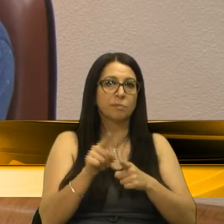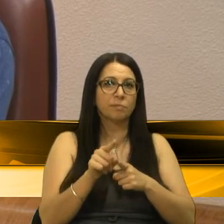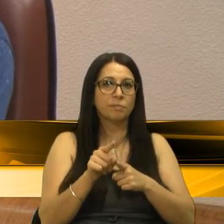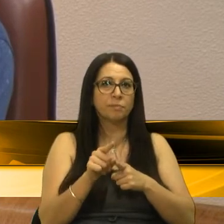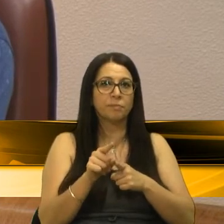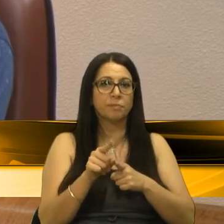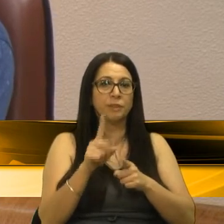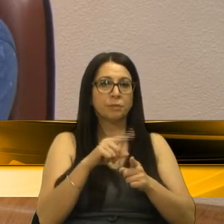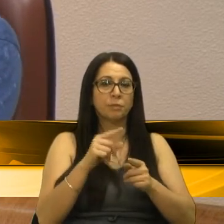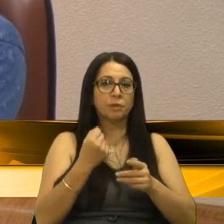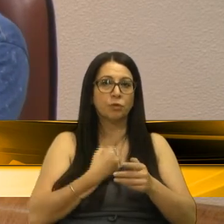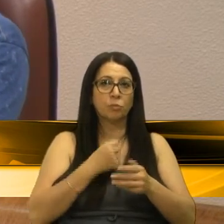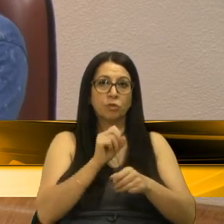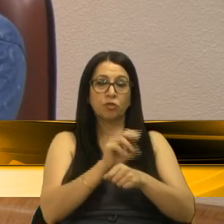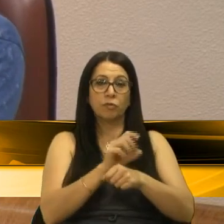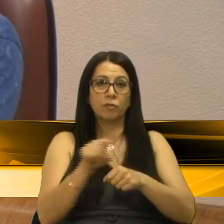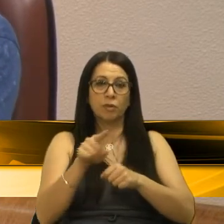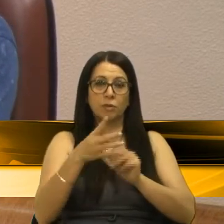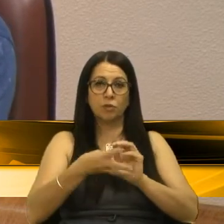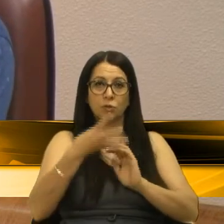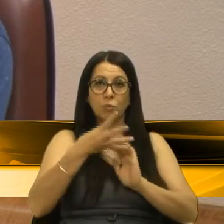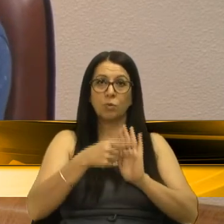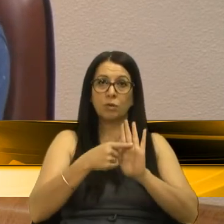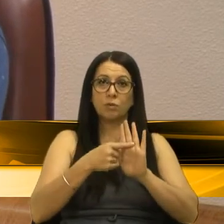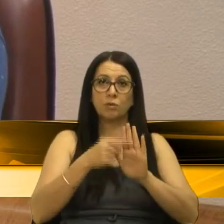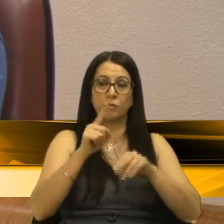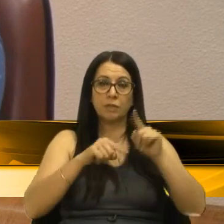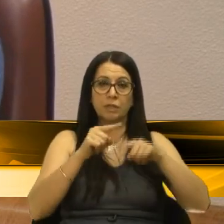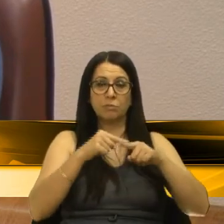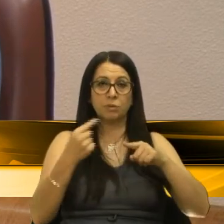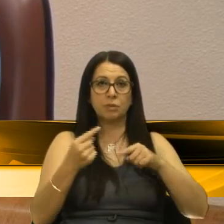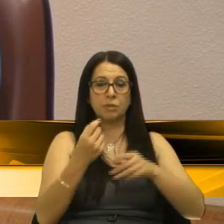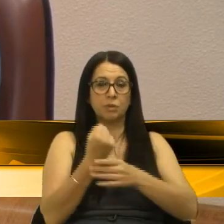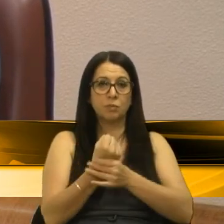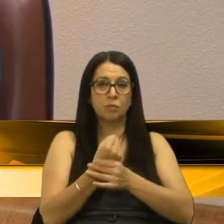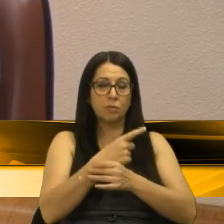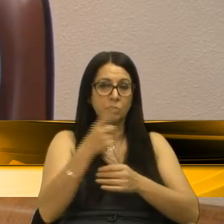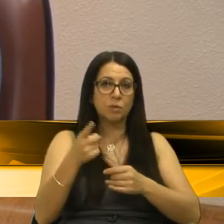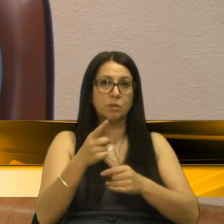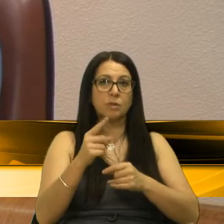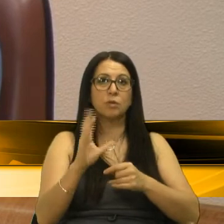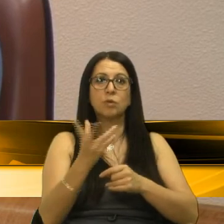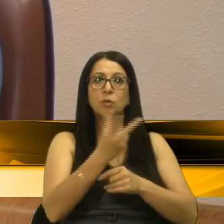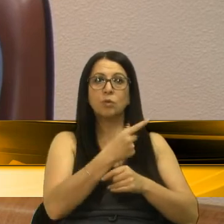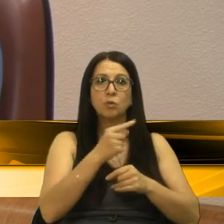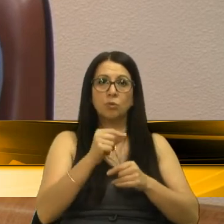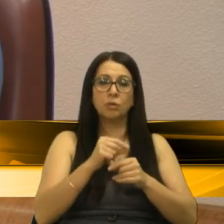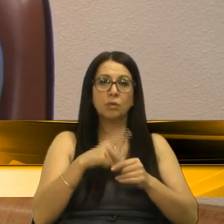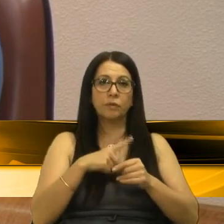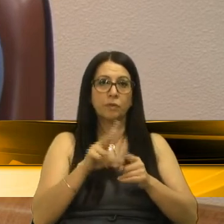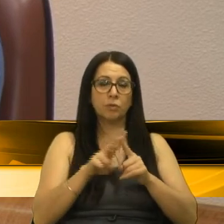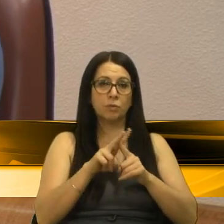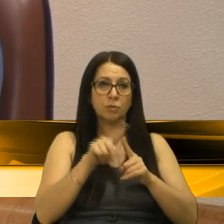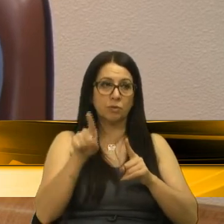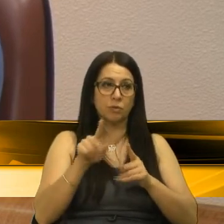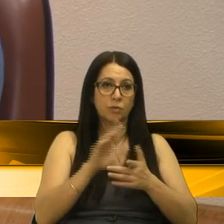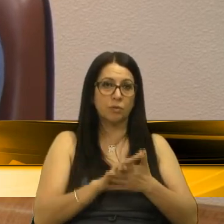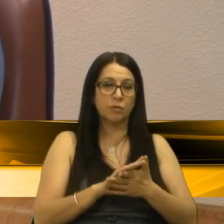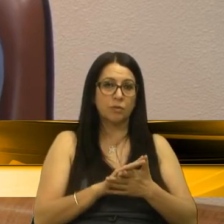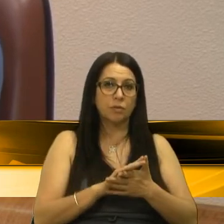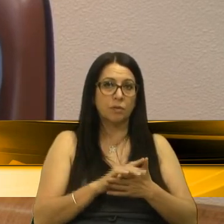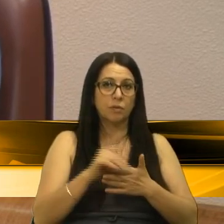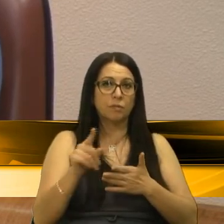de demarcação e numeração de vagas. Quarto, instalação de equipamento de segurança de acordo com as normas constantes da legislação em vigor,